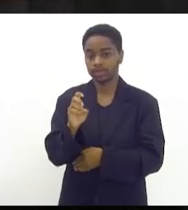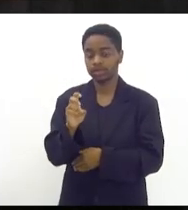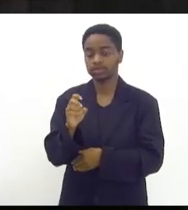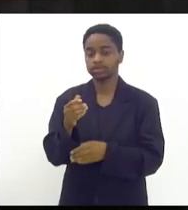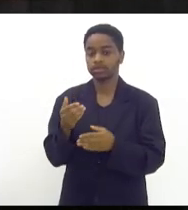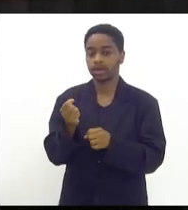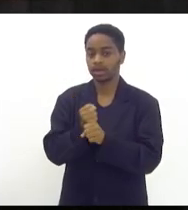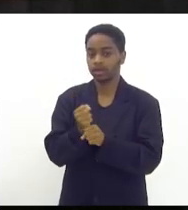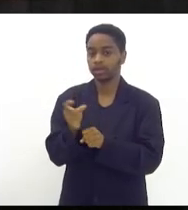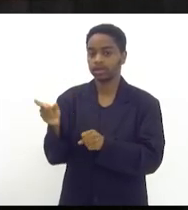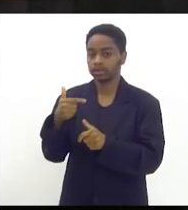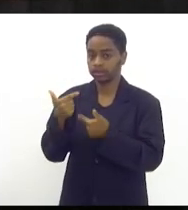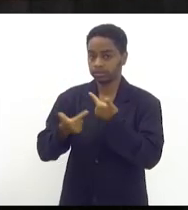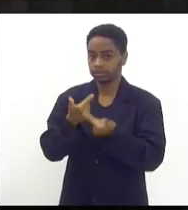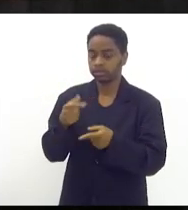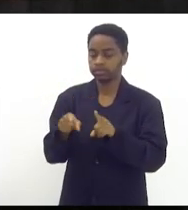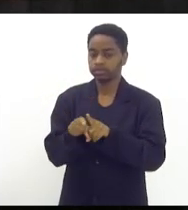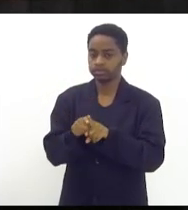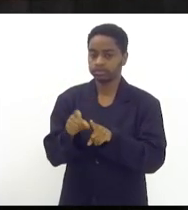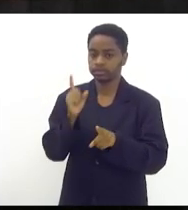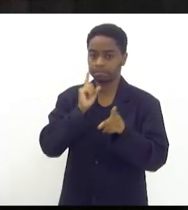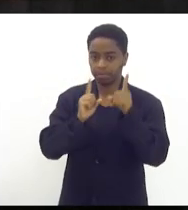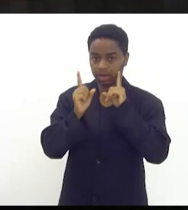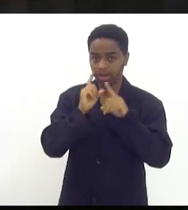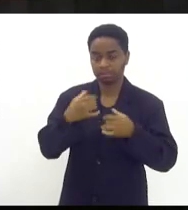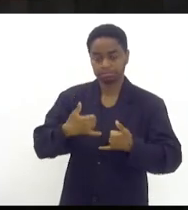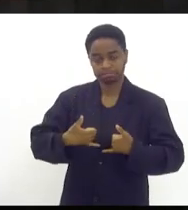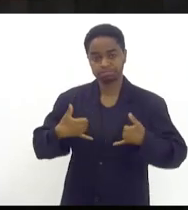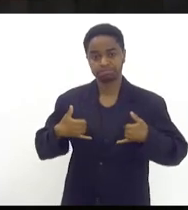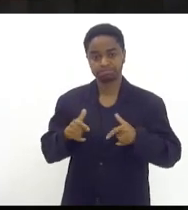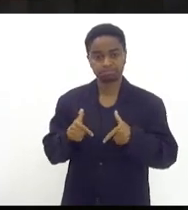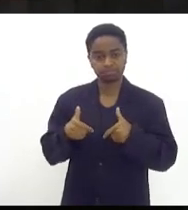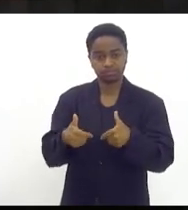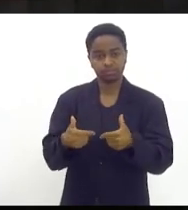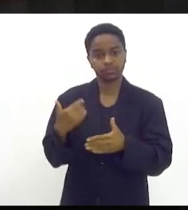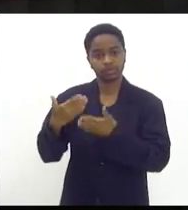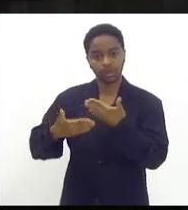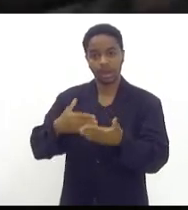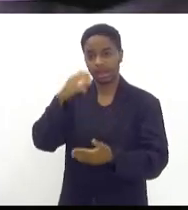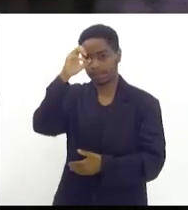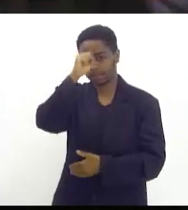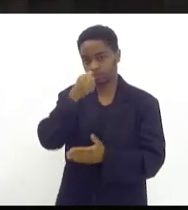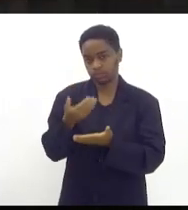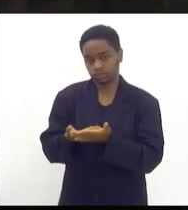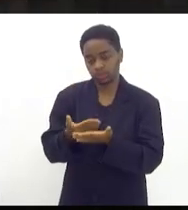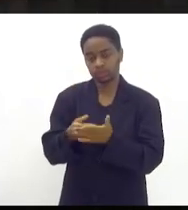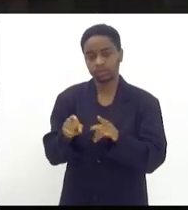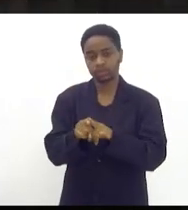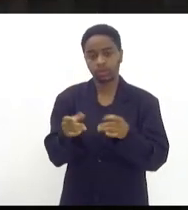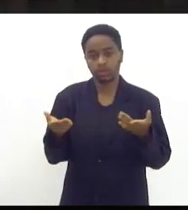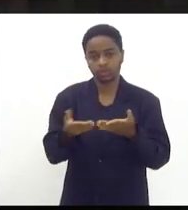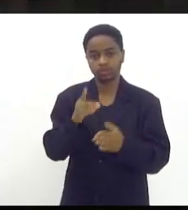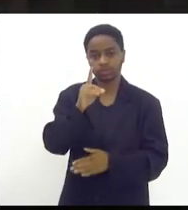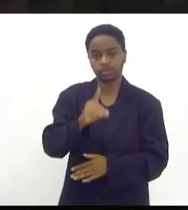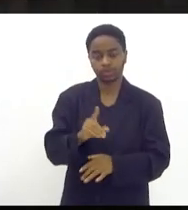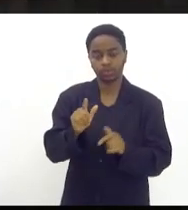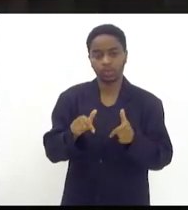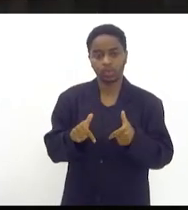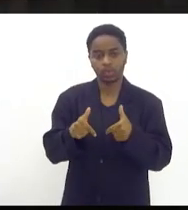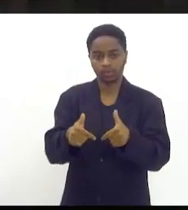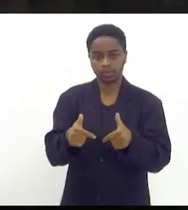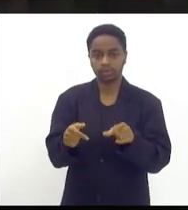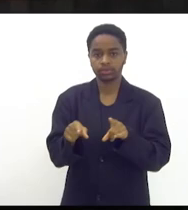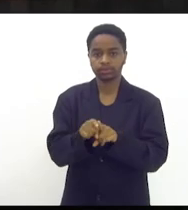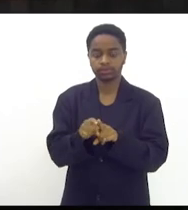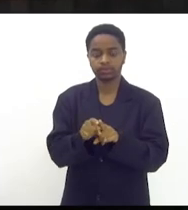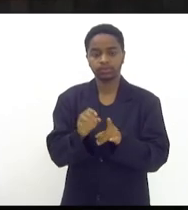Maricá, e com honraria o faz, se desenvolveu, aprendeu, estudou, e hoje é um diretor operacional que